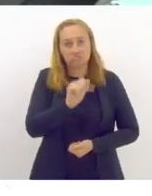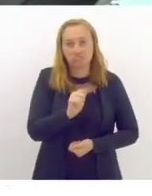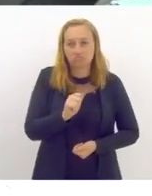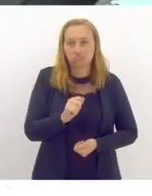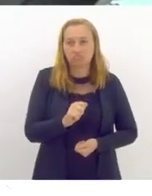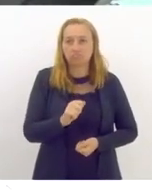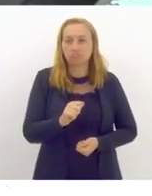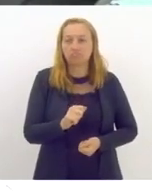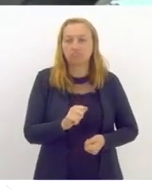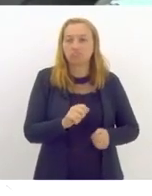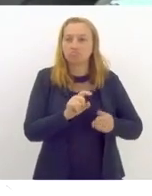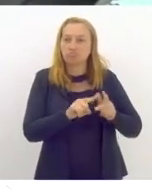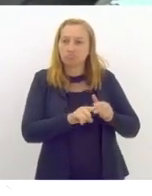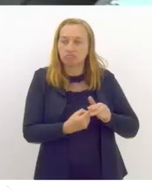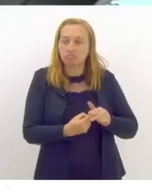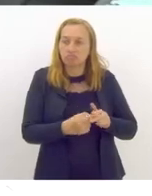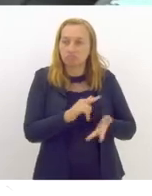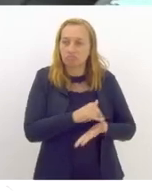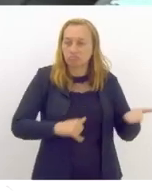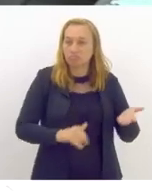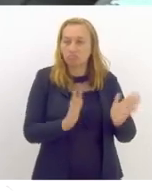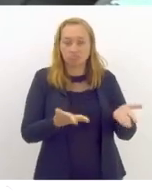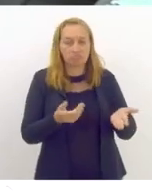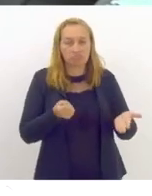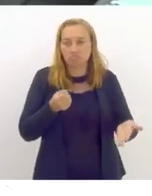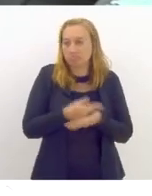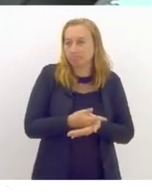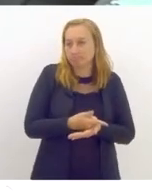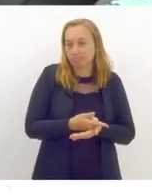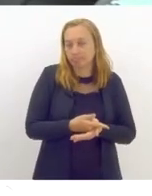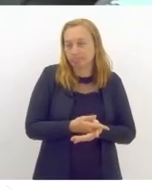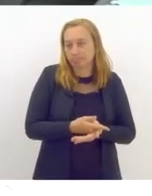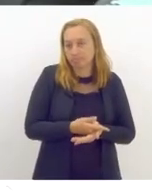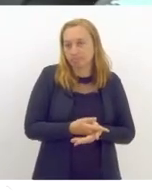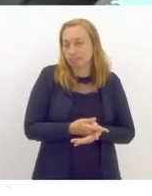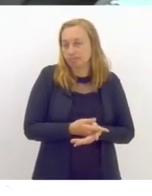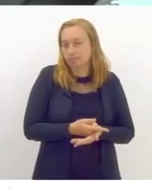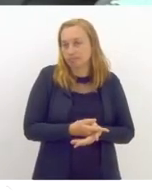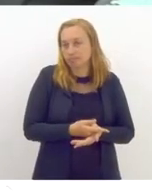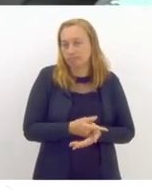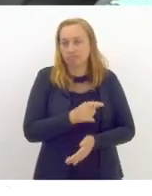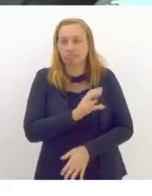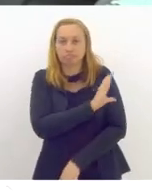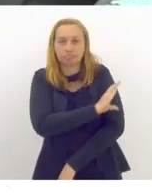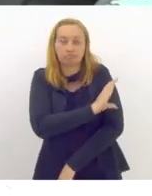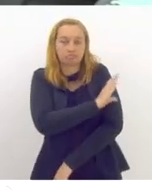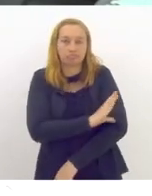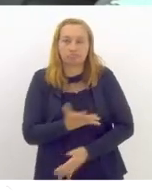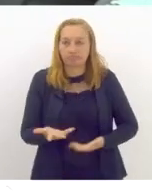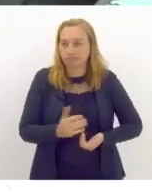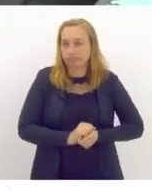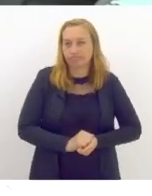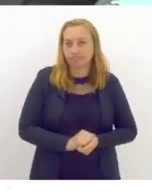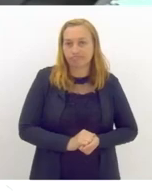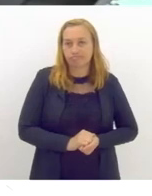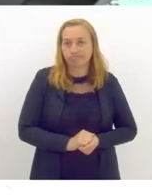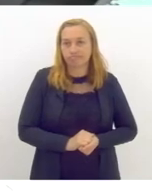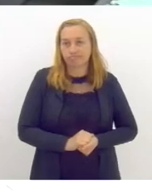esse termo de ajustamento hoje Campo já não pagaria sua folha sua receita própria não cobra a folha de pagamento